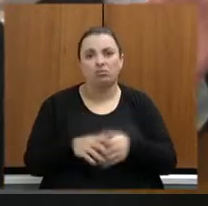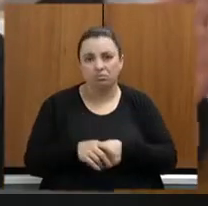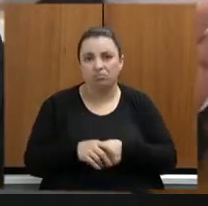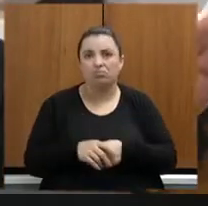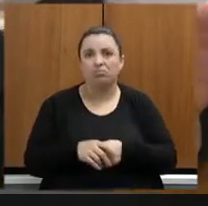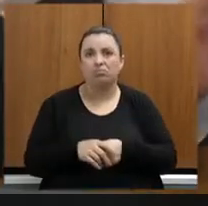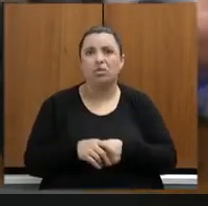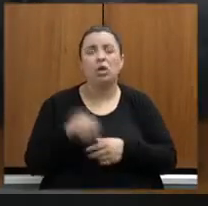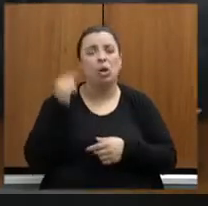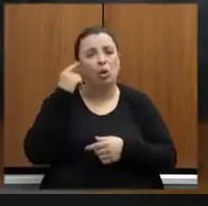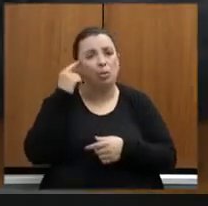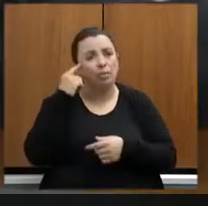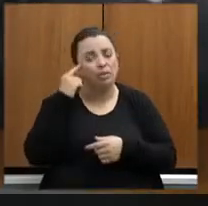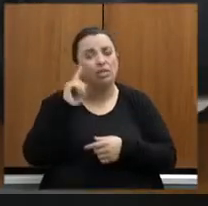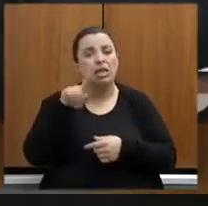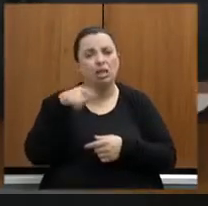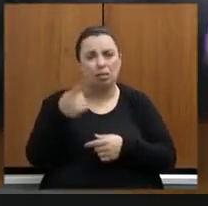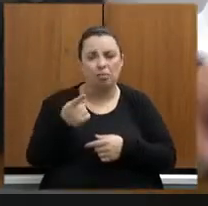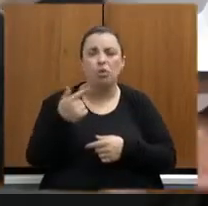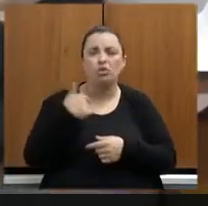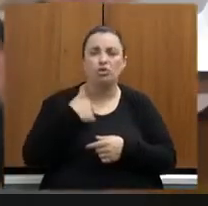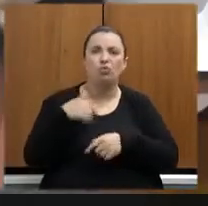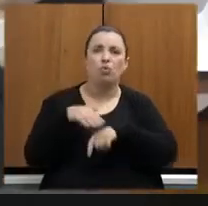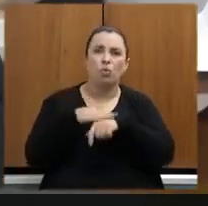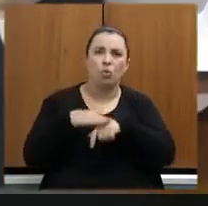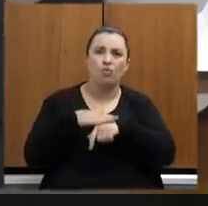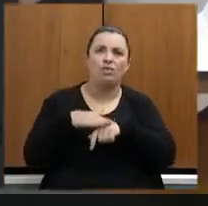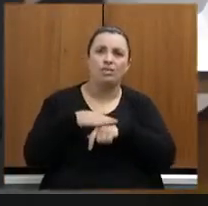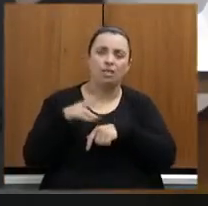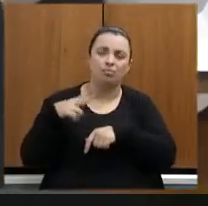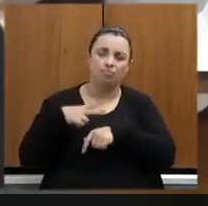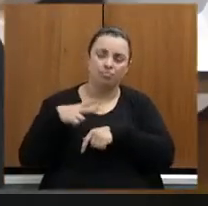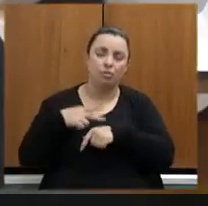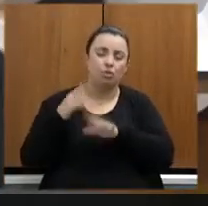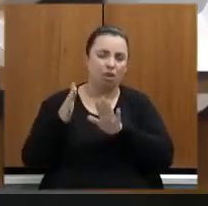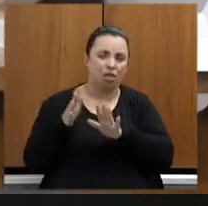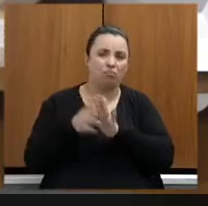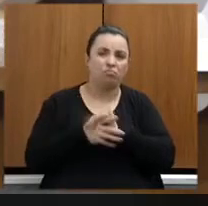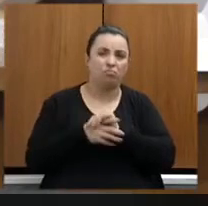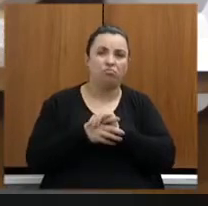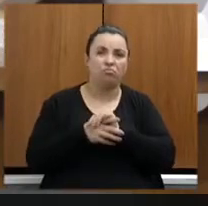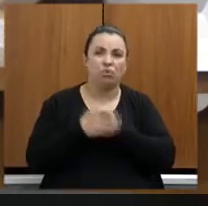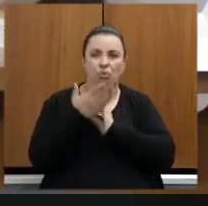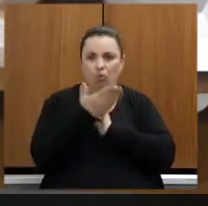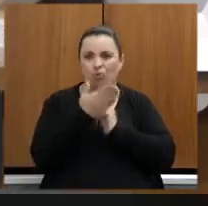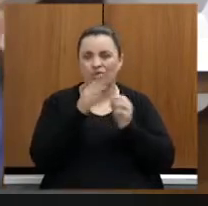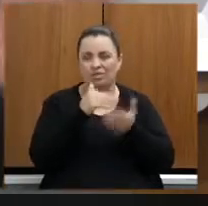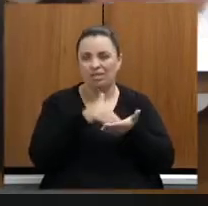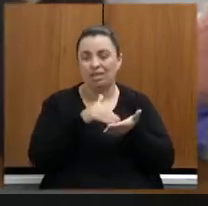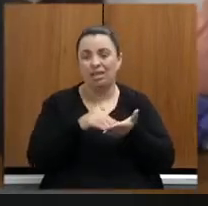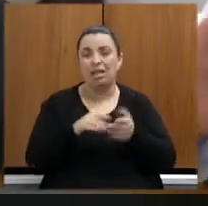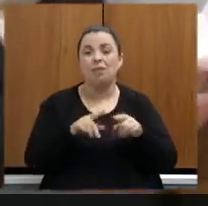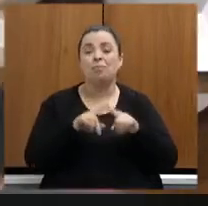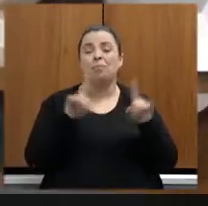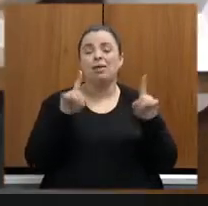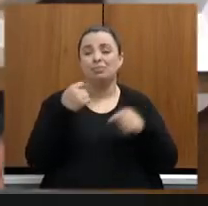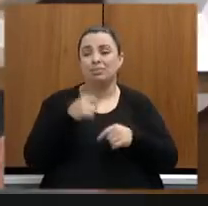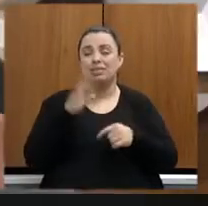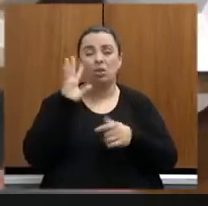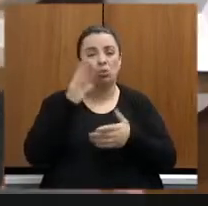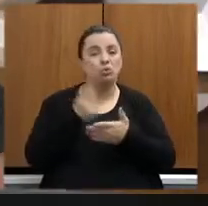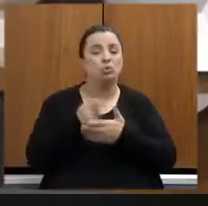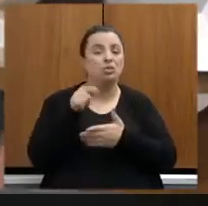acho que depois eu vou conversar depois a gente conversa mas eu amei chegando temos que ter uma solução